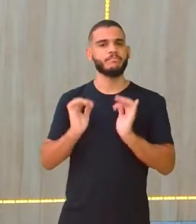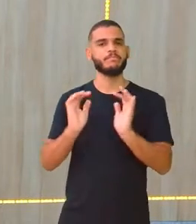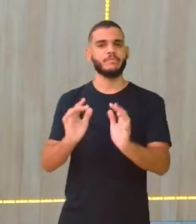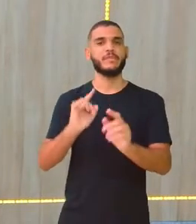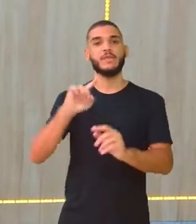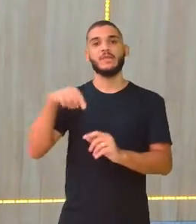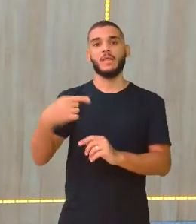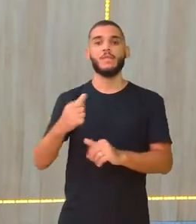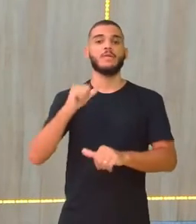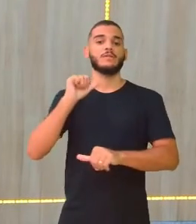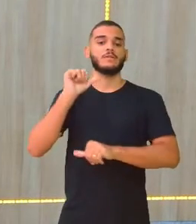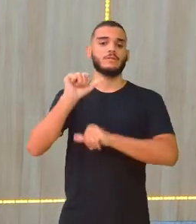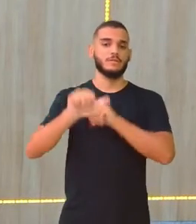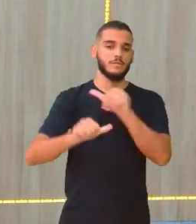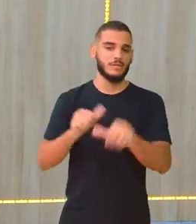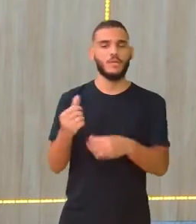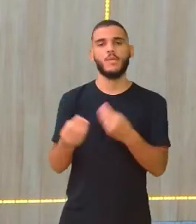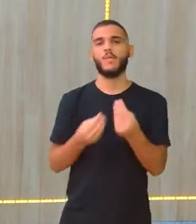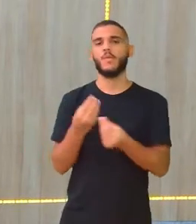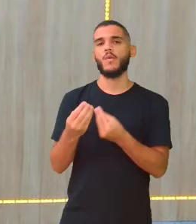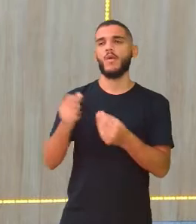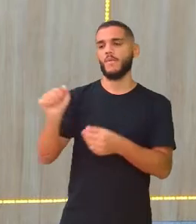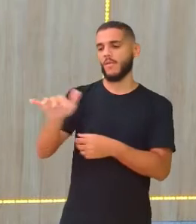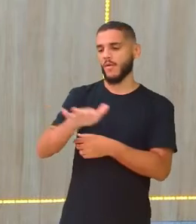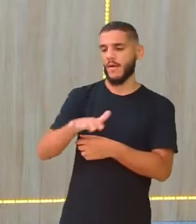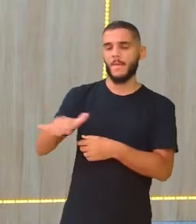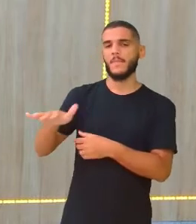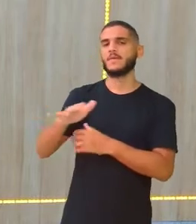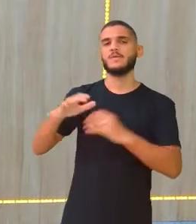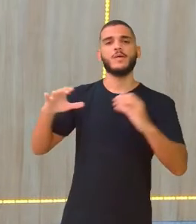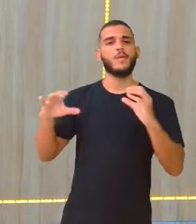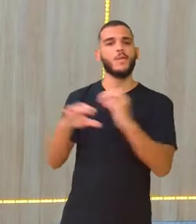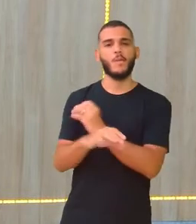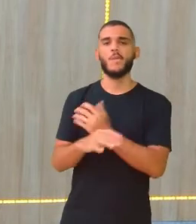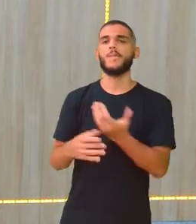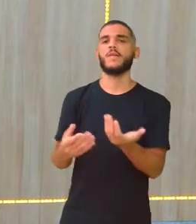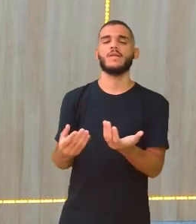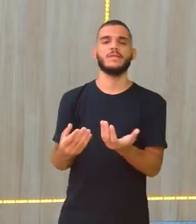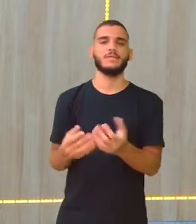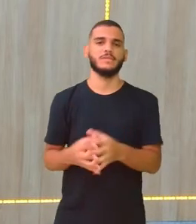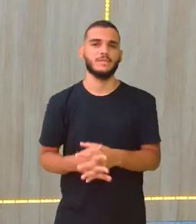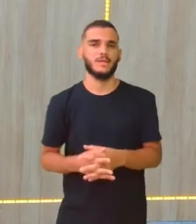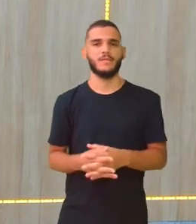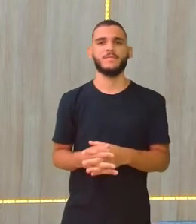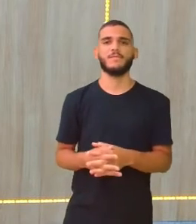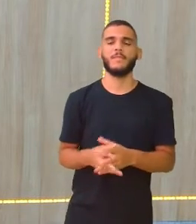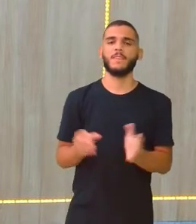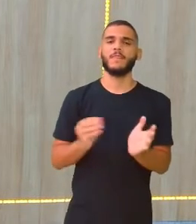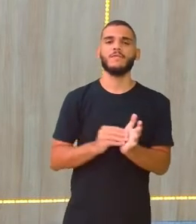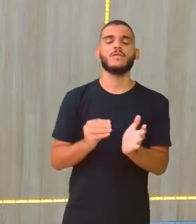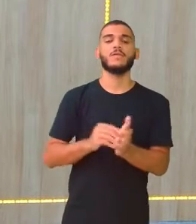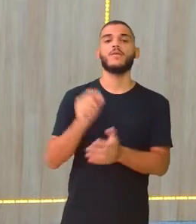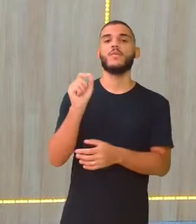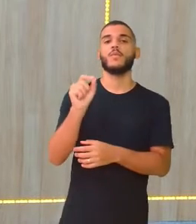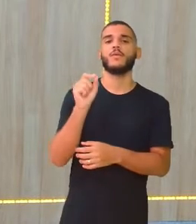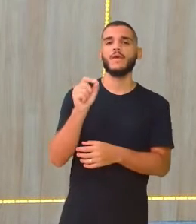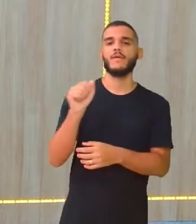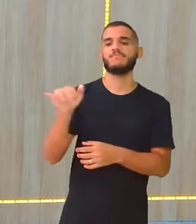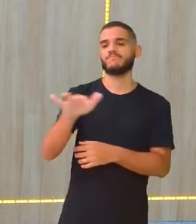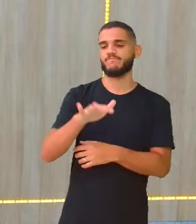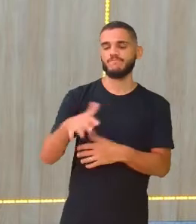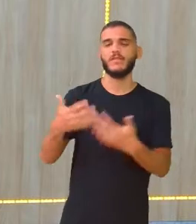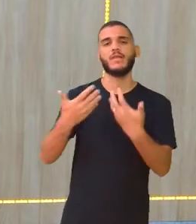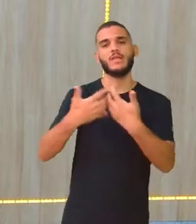transformada, virando ali uma paisagem totalmente desprovida daqueles ambientes